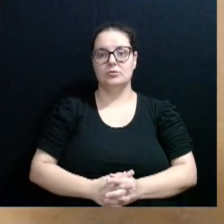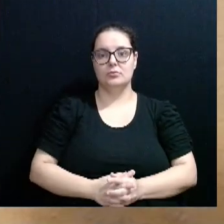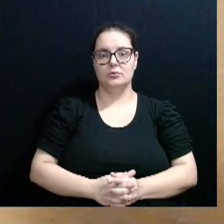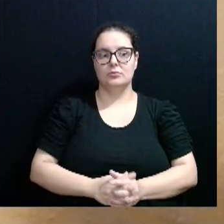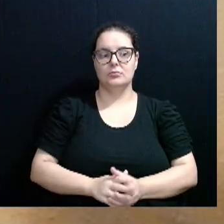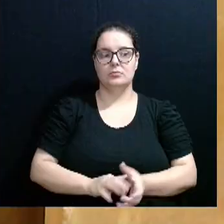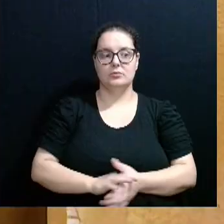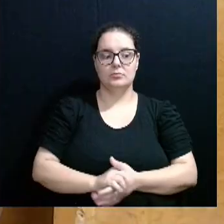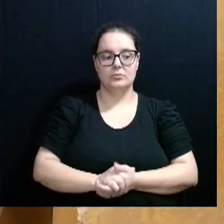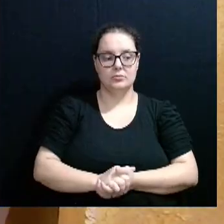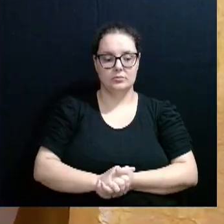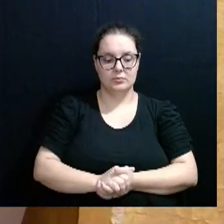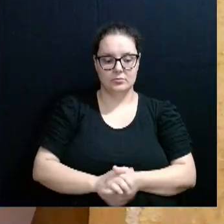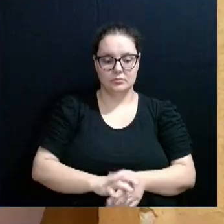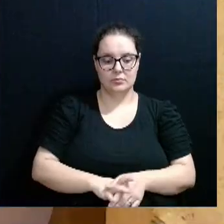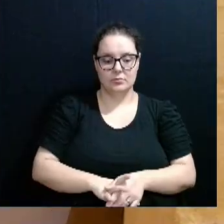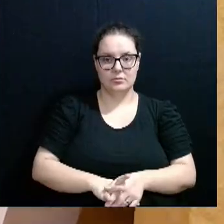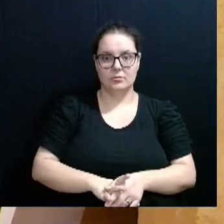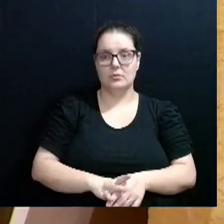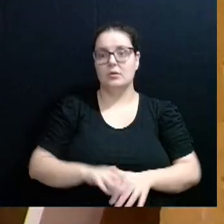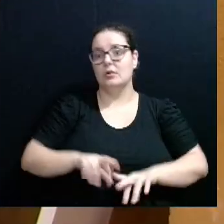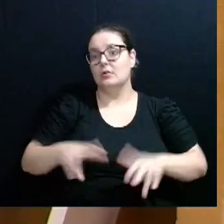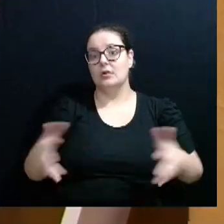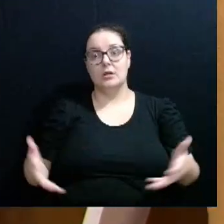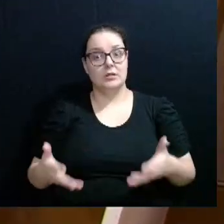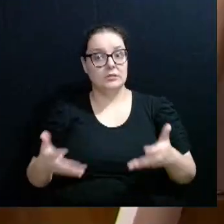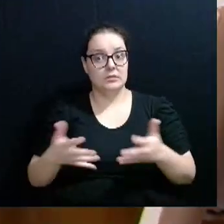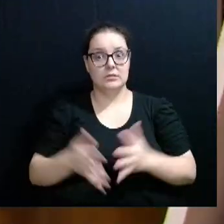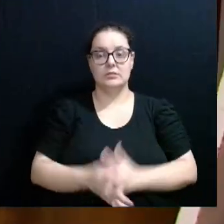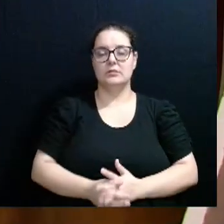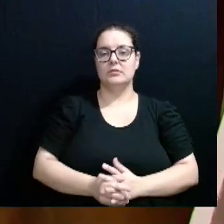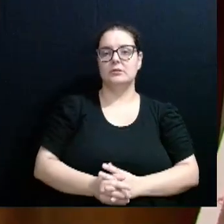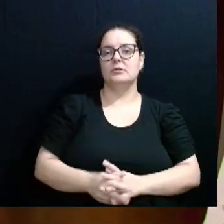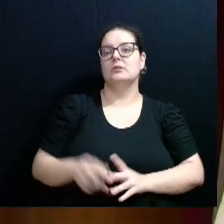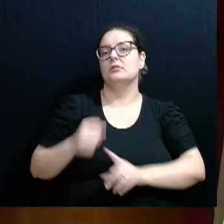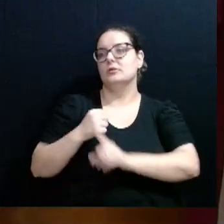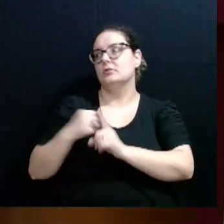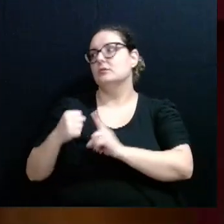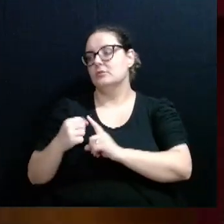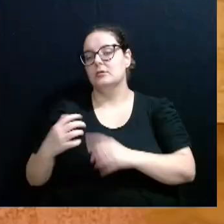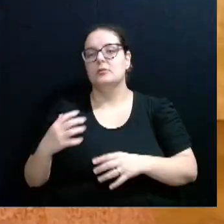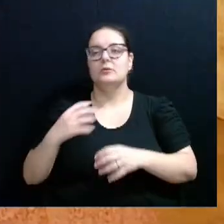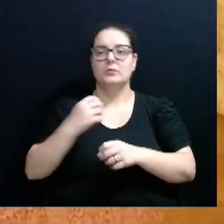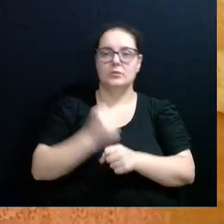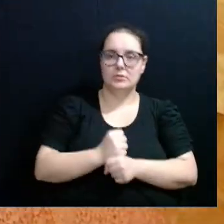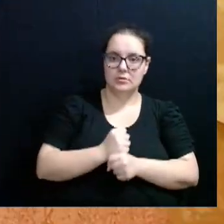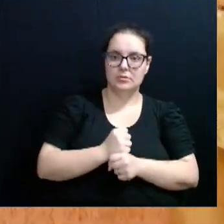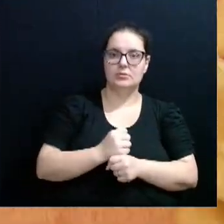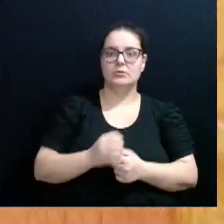têm muitas iniciativas sociais para juntar